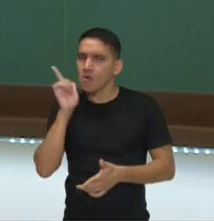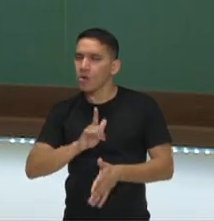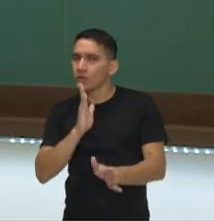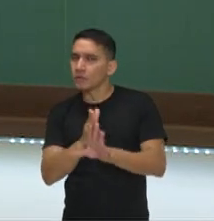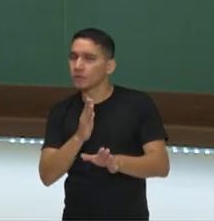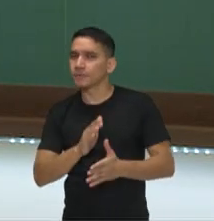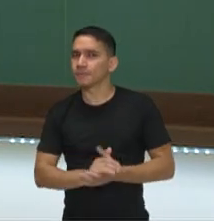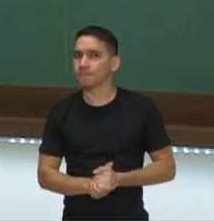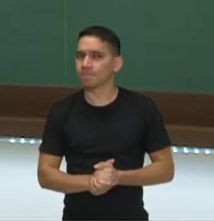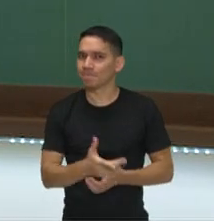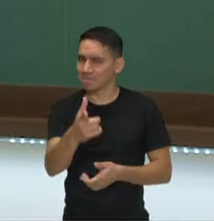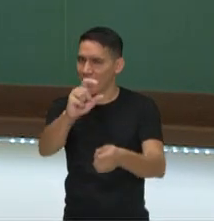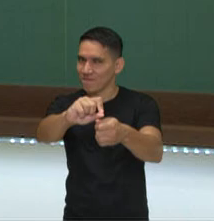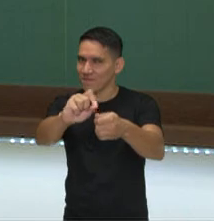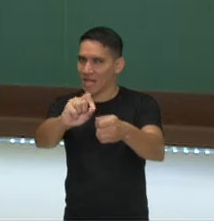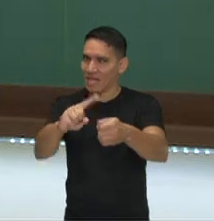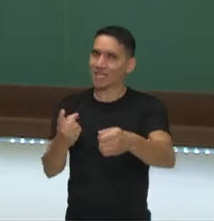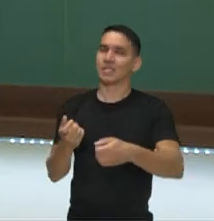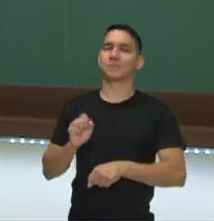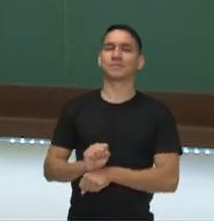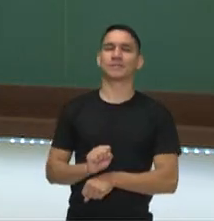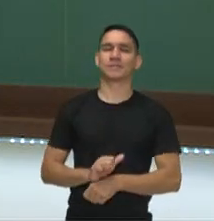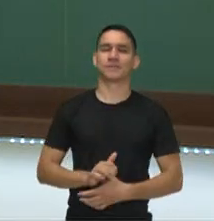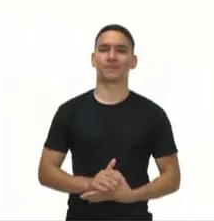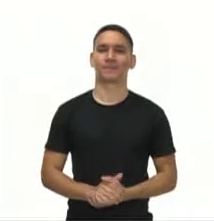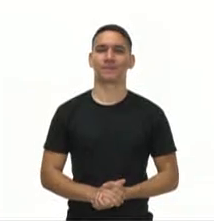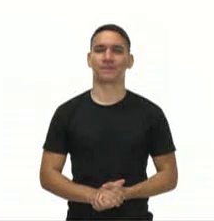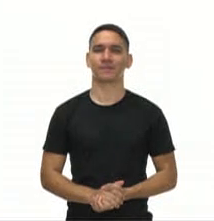identificar? Faz aí que eu te aguardo aqui.